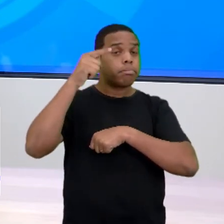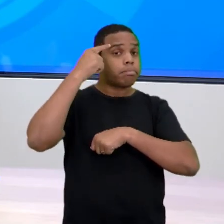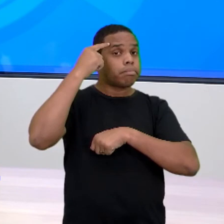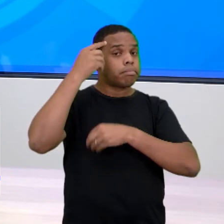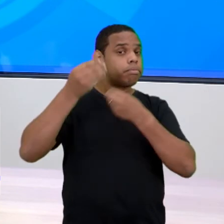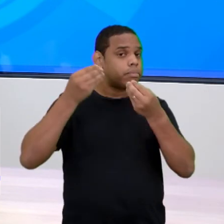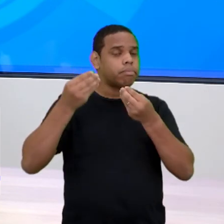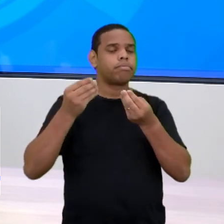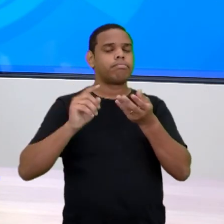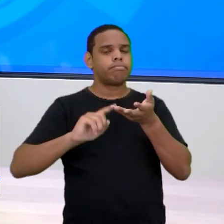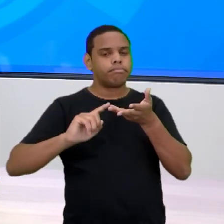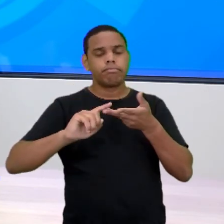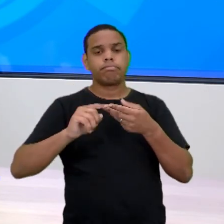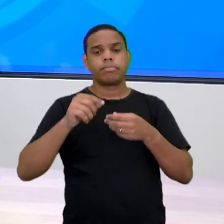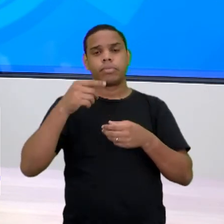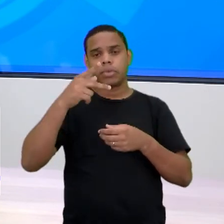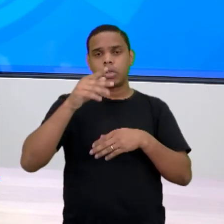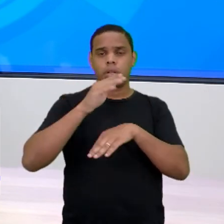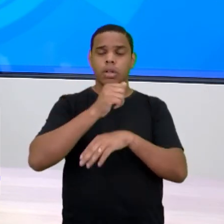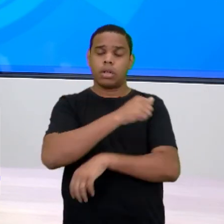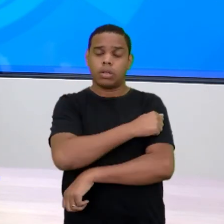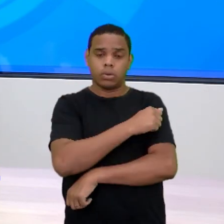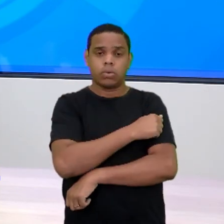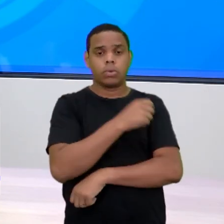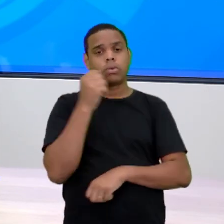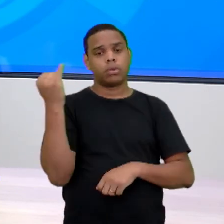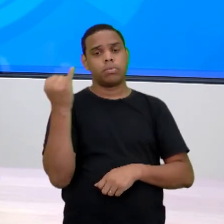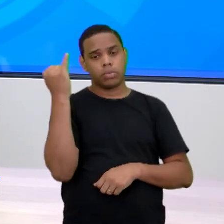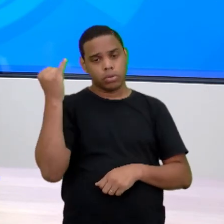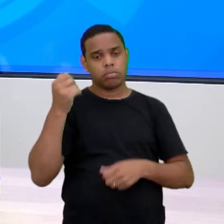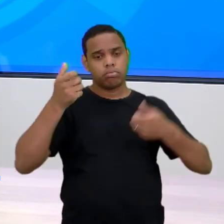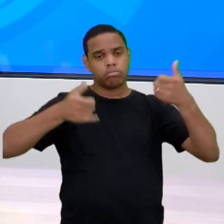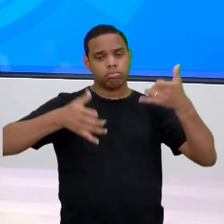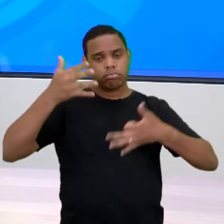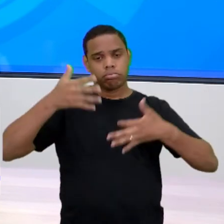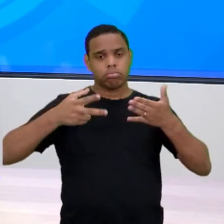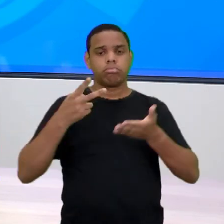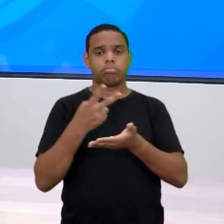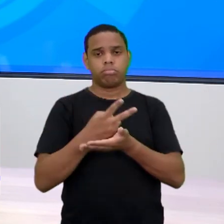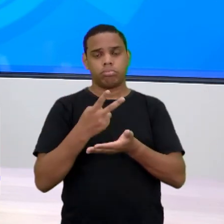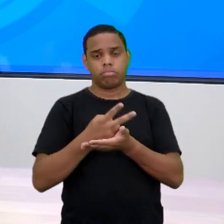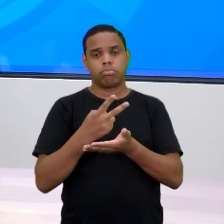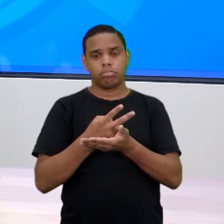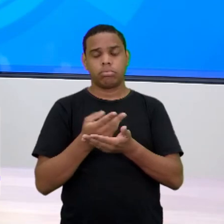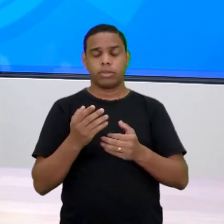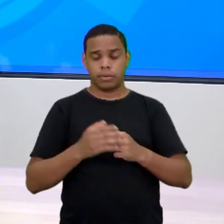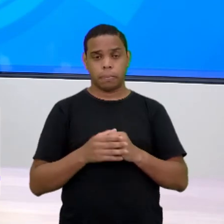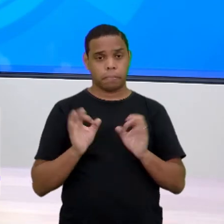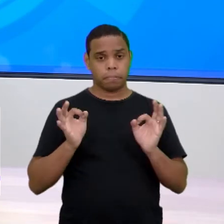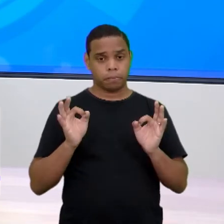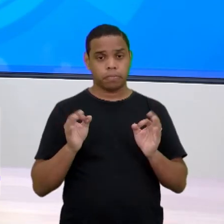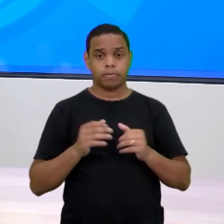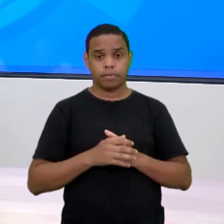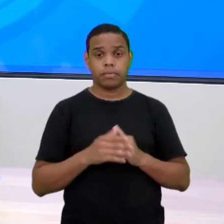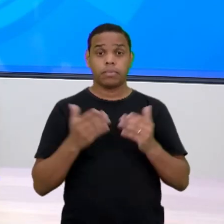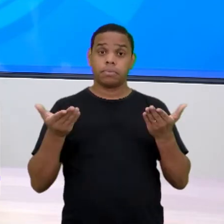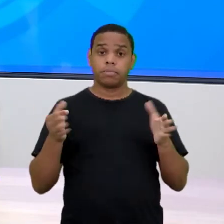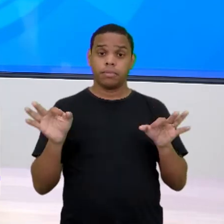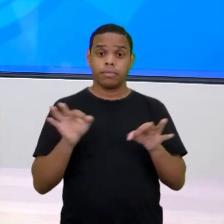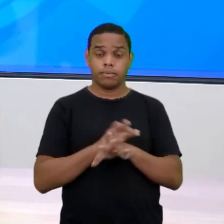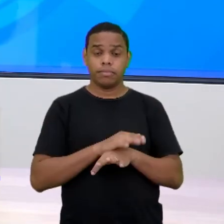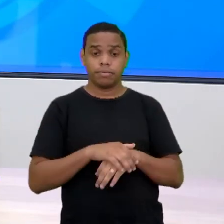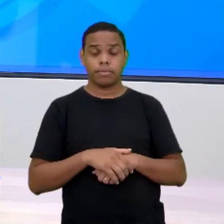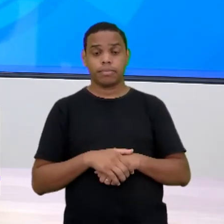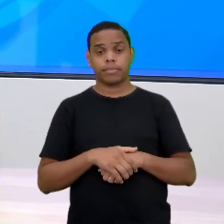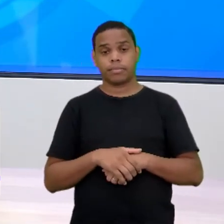aí para os seus alunos, né? Então é importante sempre retratar isso para vocês, tá certo, galerinha? Então é isso aí,